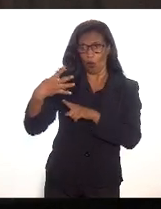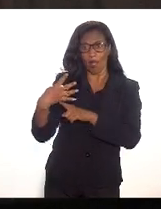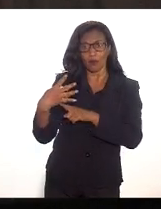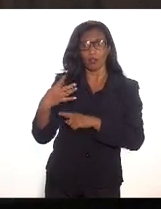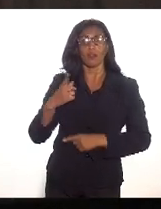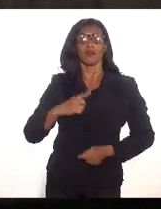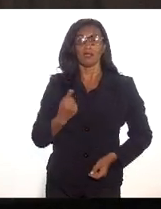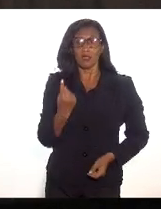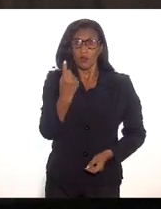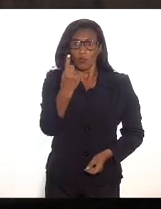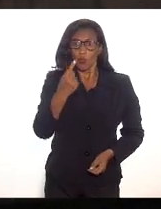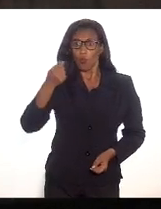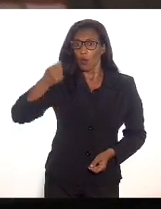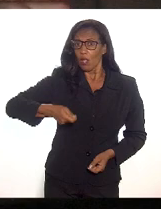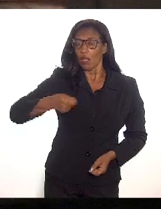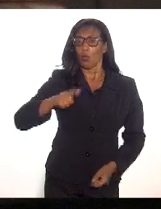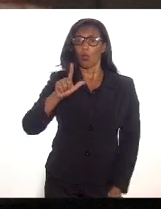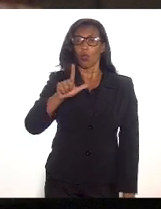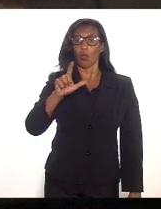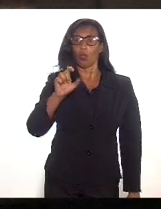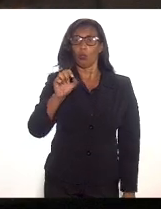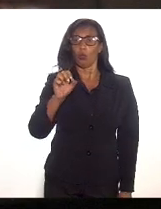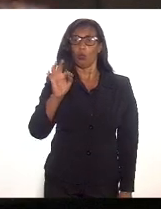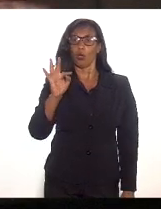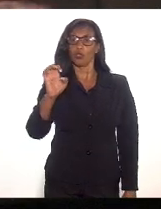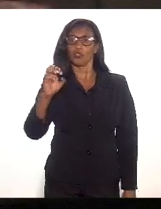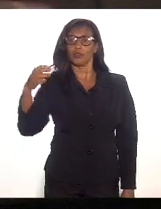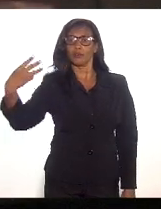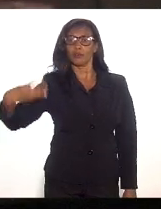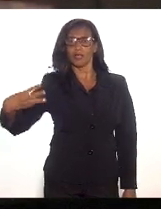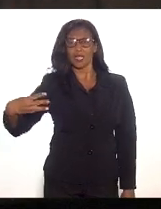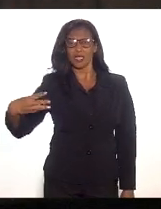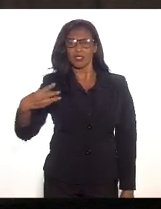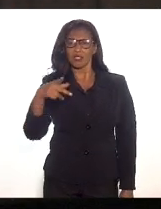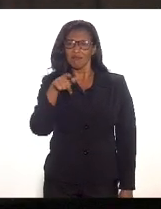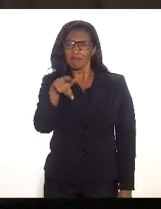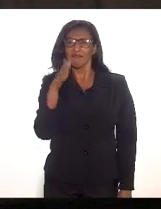um leilão que é do lote 3, que por incrível que pareça, deputado